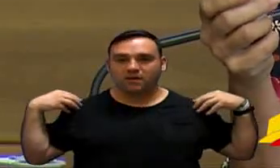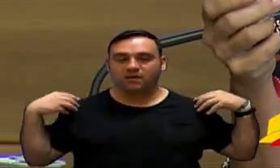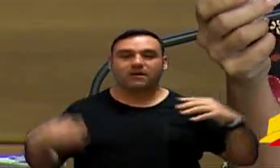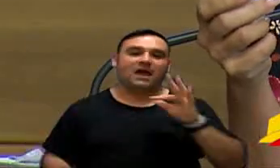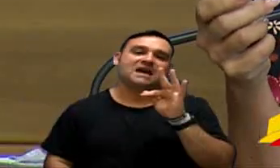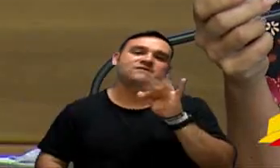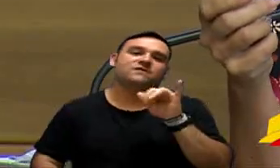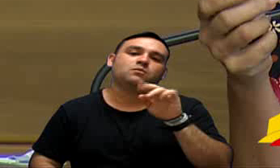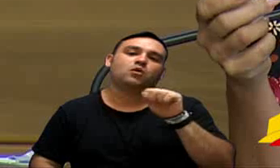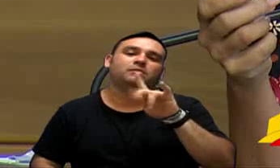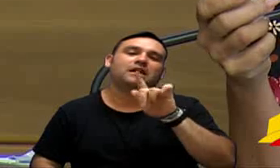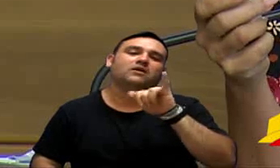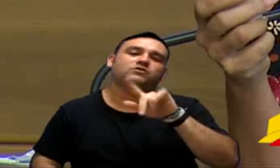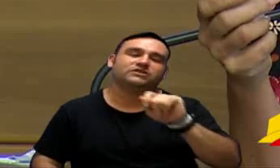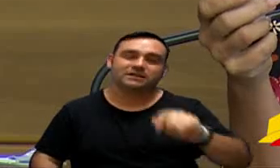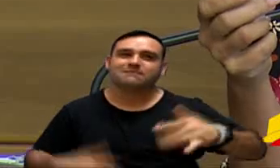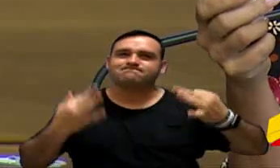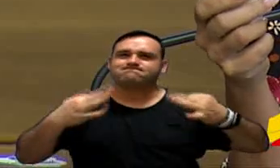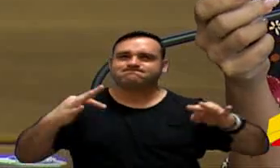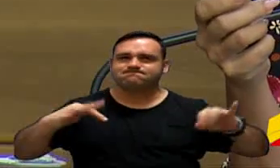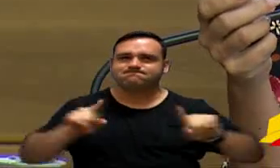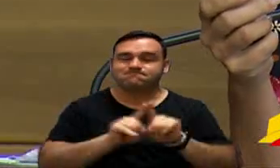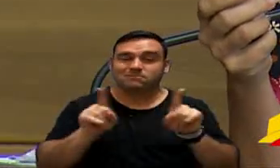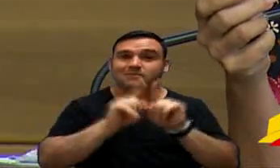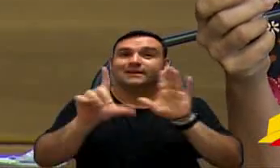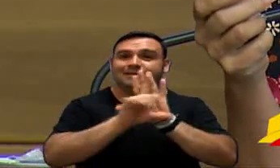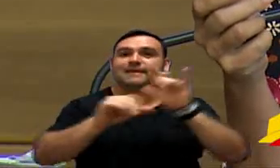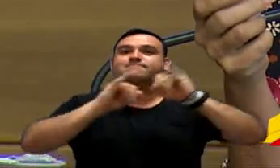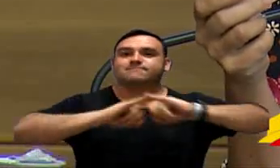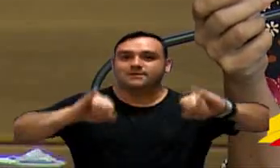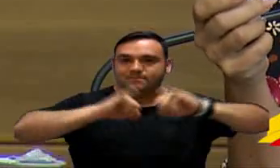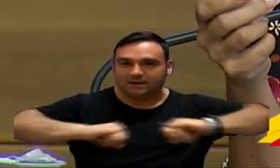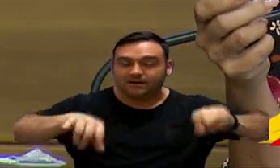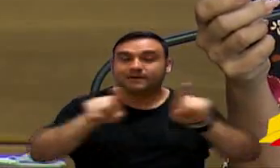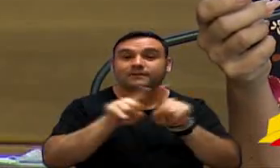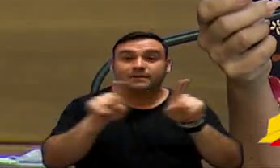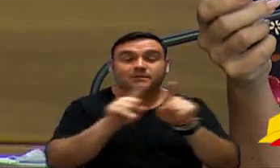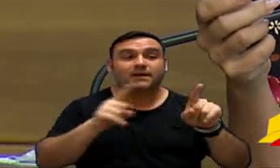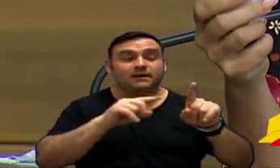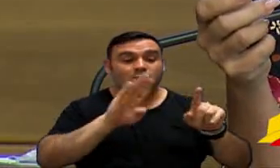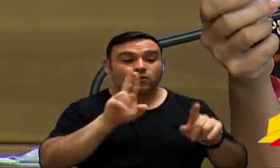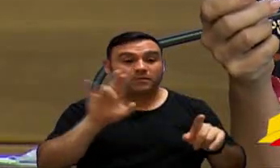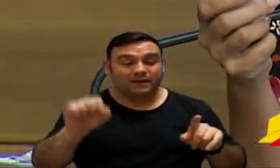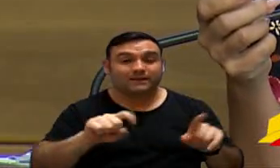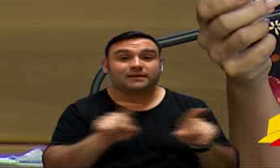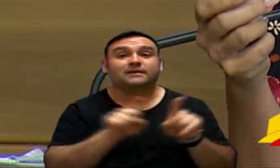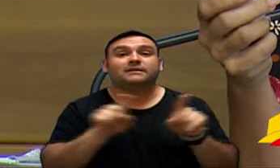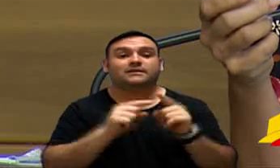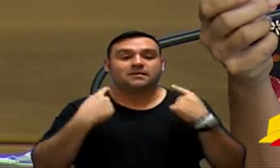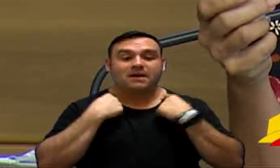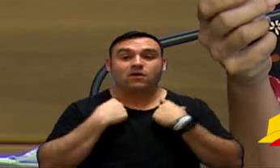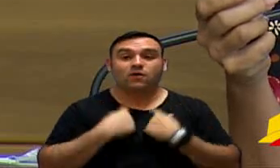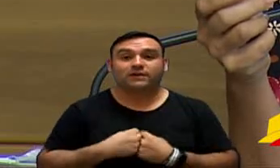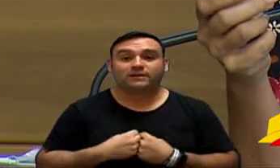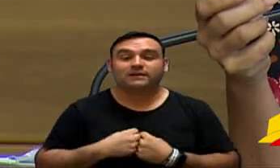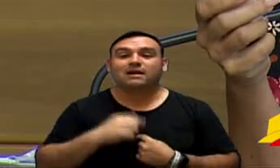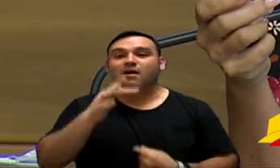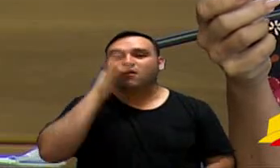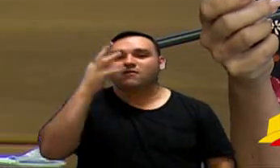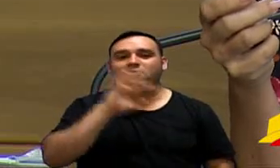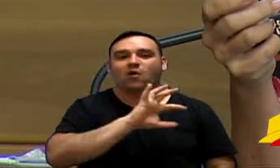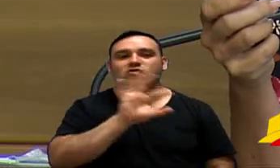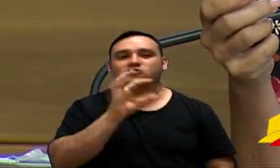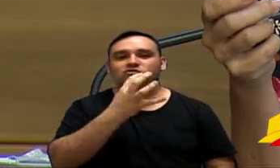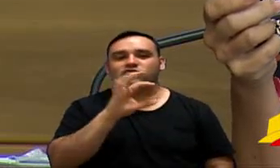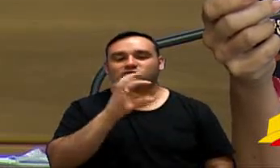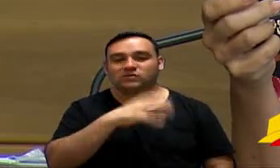que tem uma lei nessa área. Estamos divulgando isso nas UBSs e fazendo campanha. Cordão de girassol, mês passado, em parceria